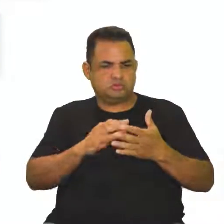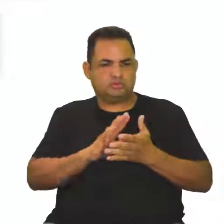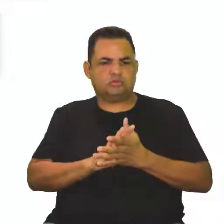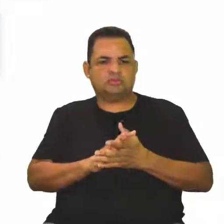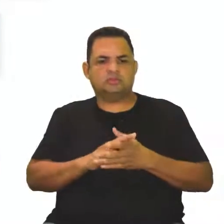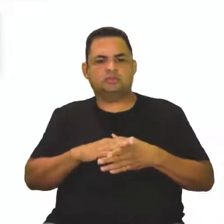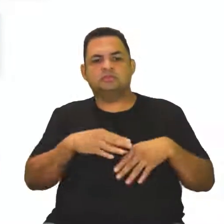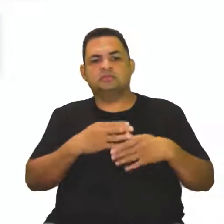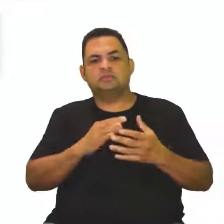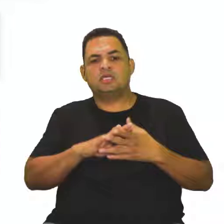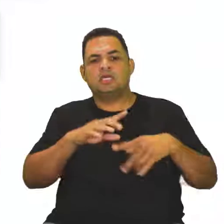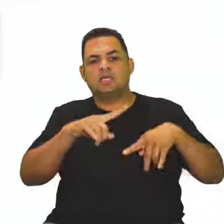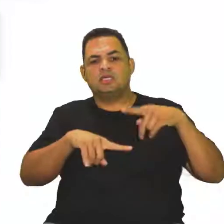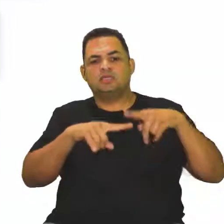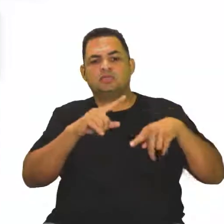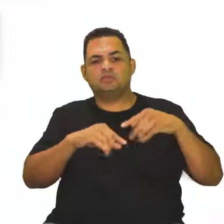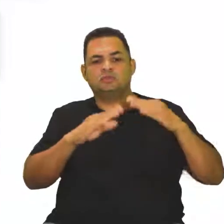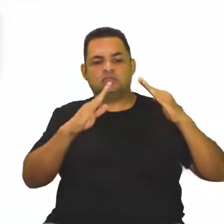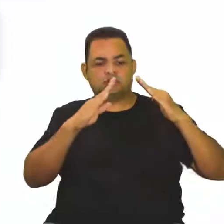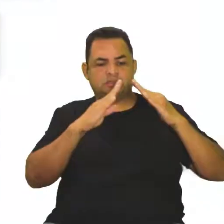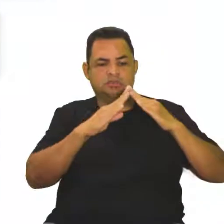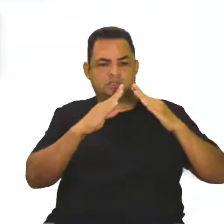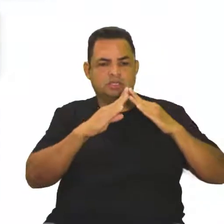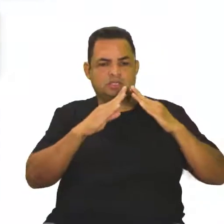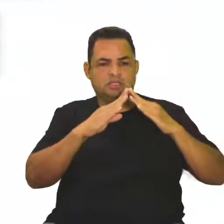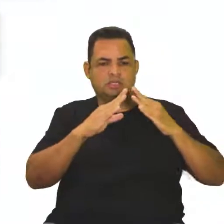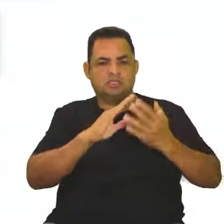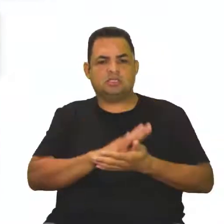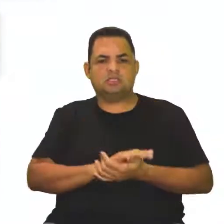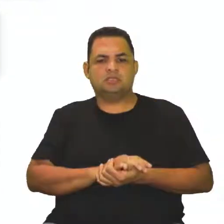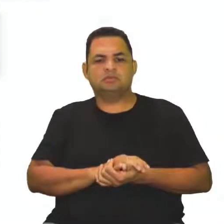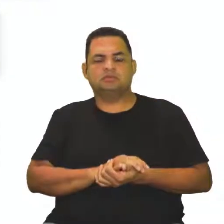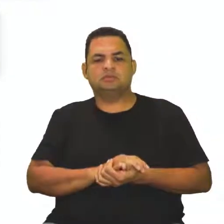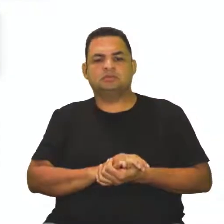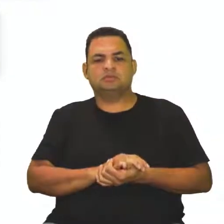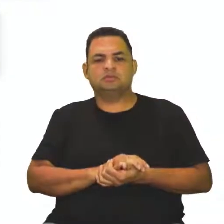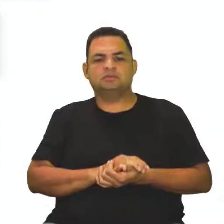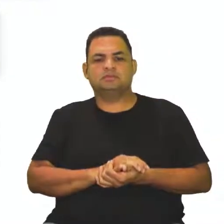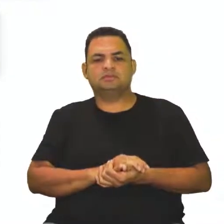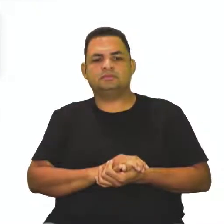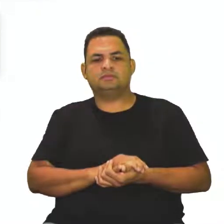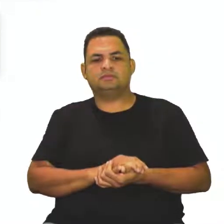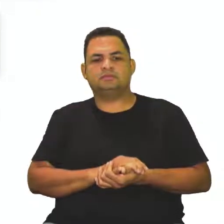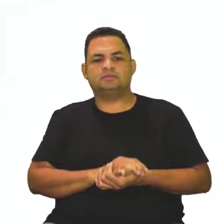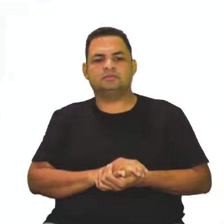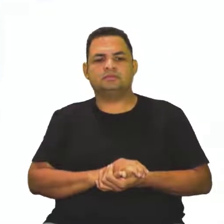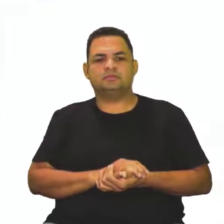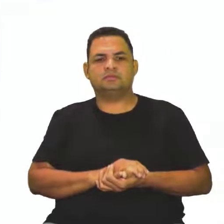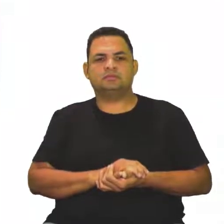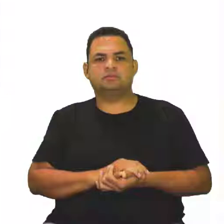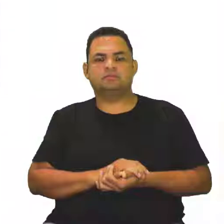Todos esses aqui têm potência elétrica, tá bom? Entendido isso? Vamos lá.